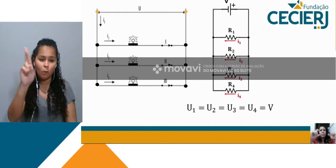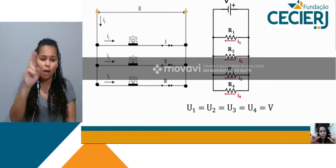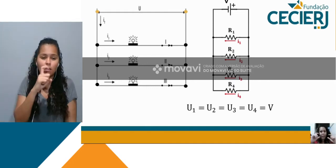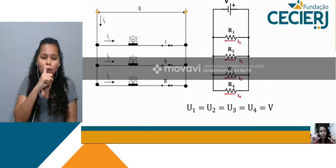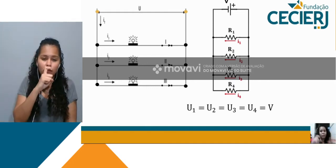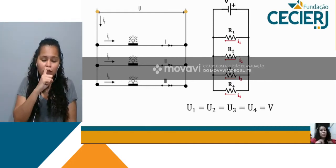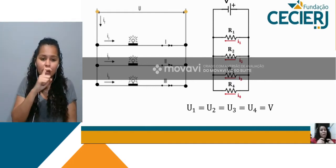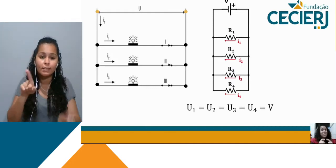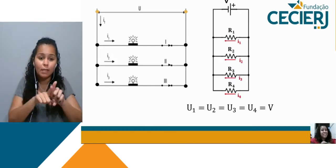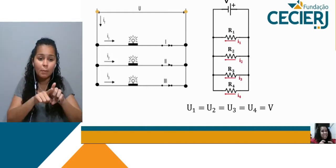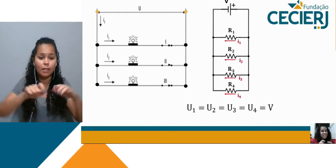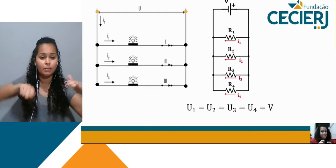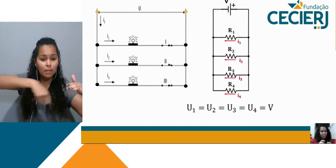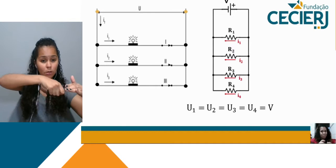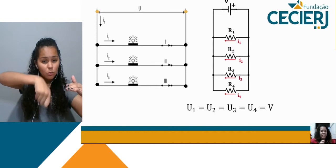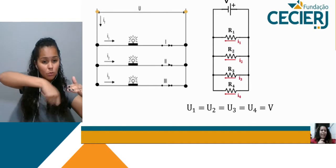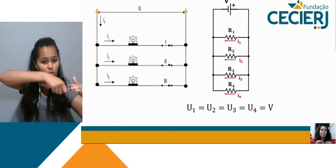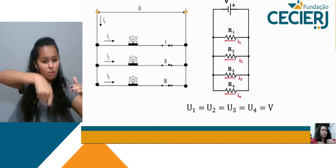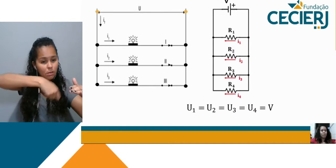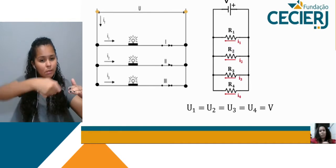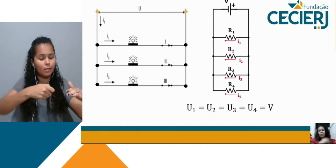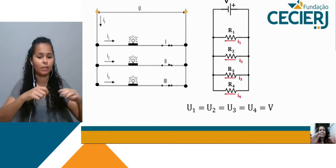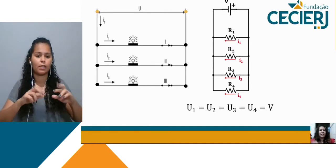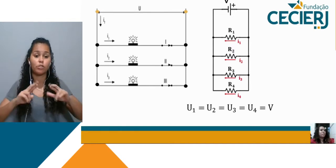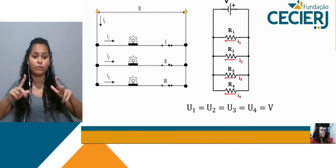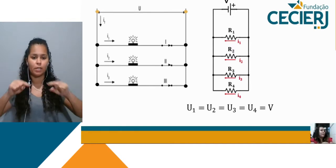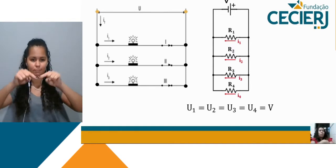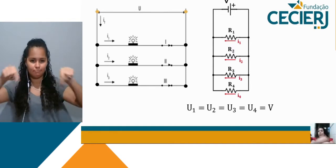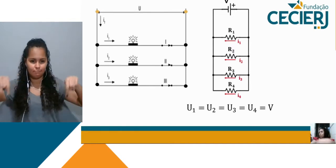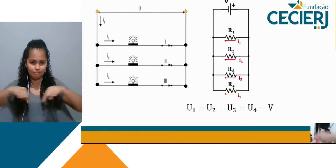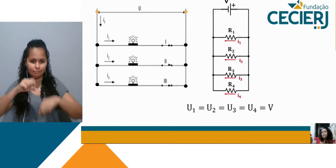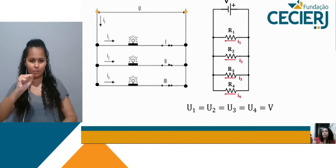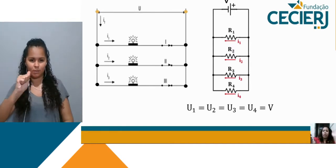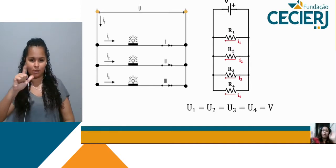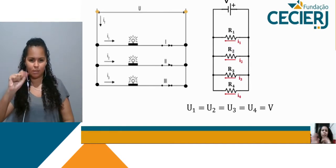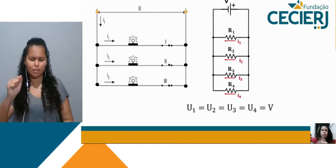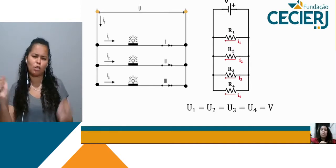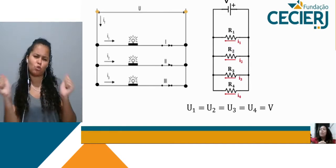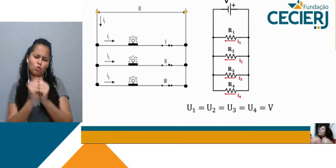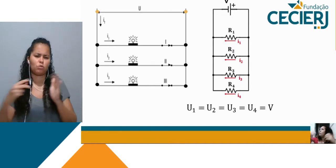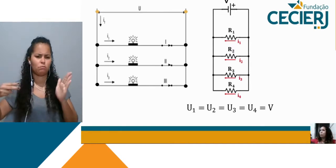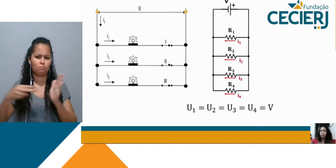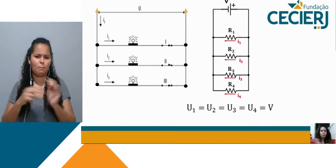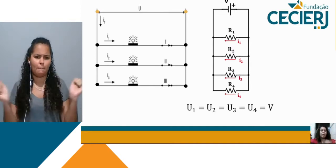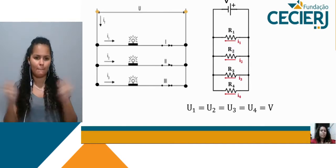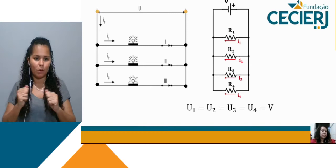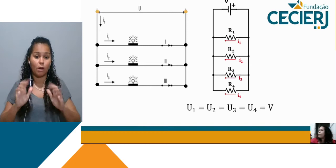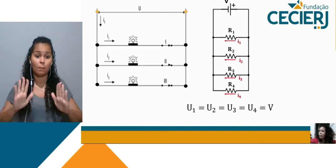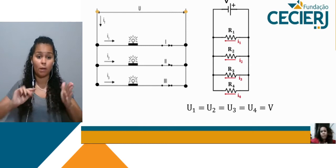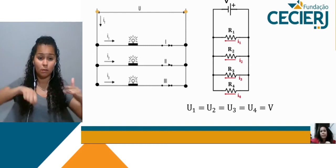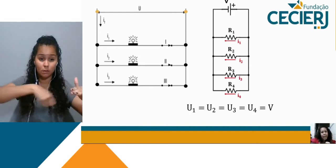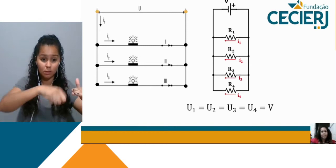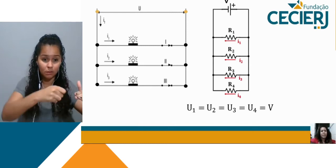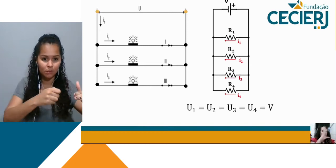ar-condicionado a gente separa. Os da cozinha, enquanto na sala a gente pega todas as tomadas e coloca junto, numa cozinha